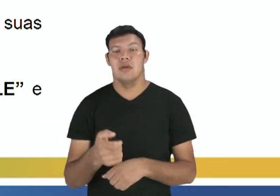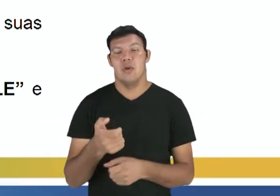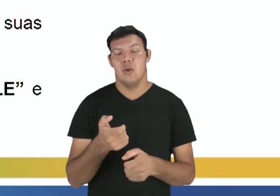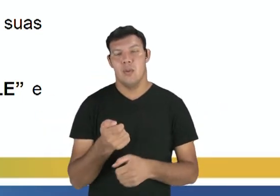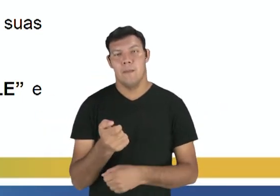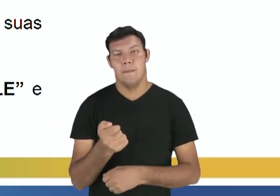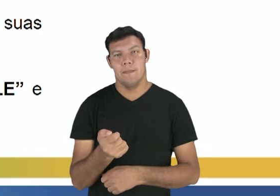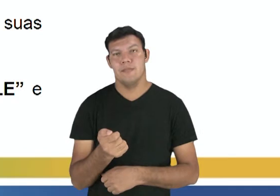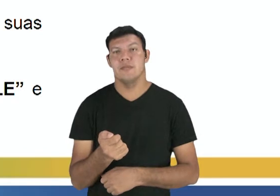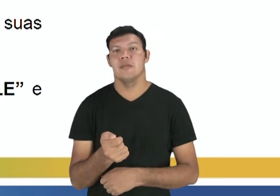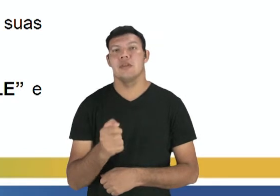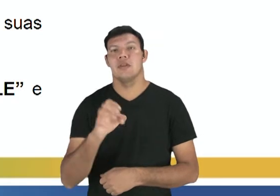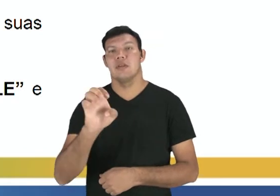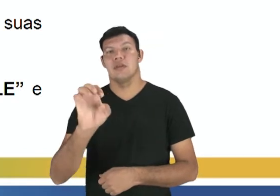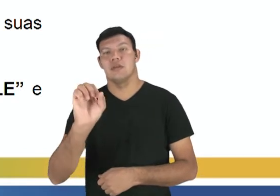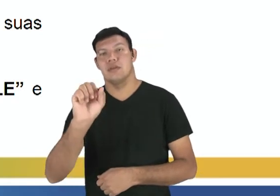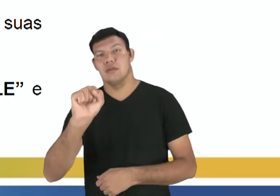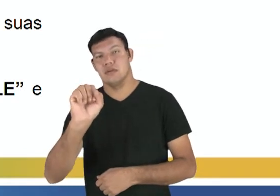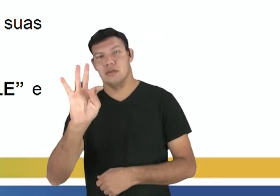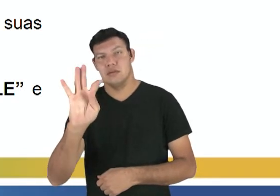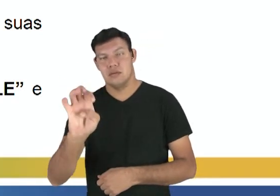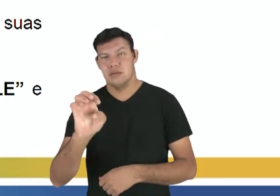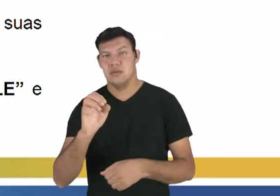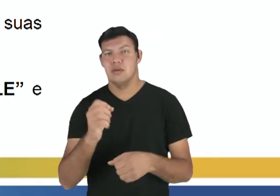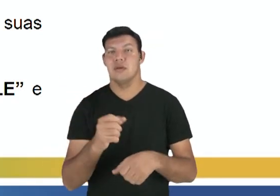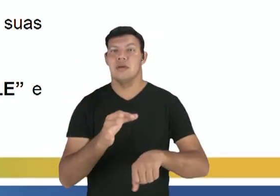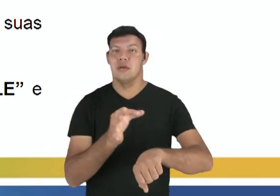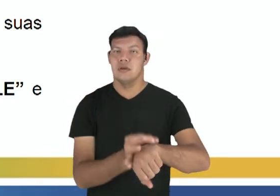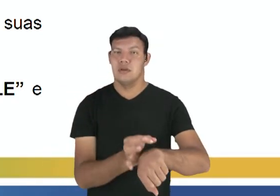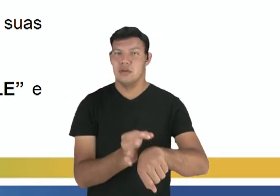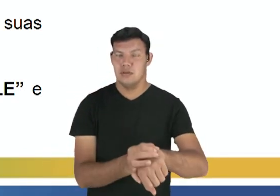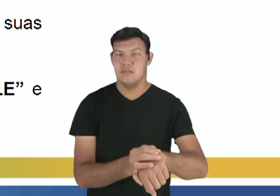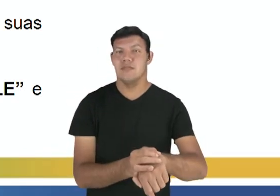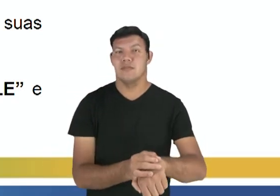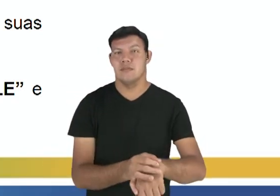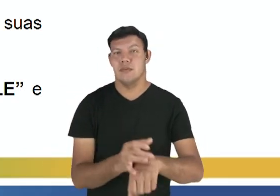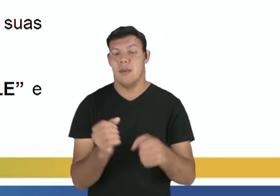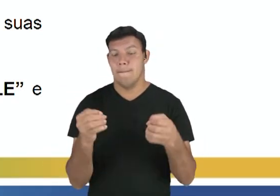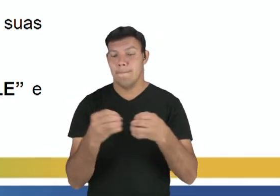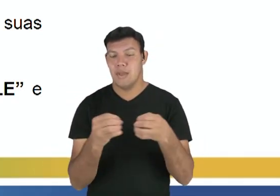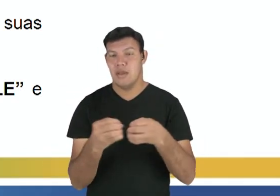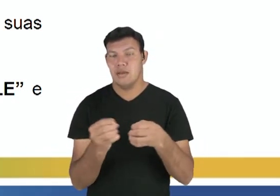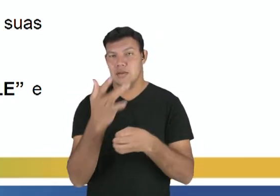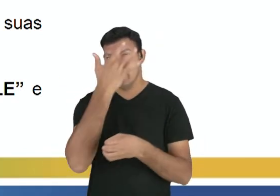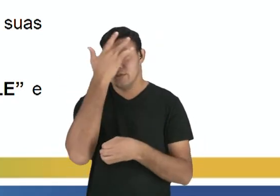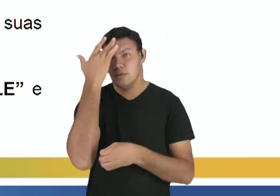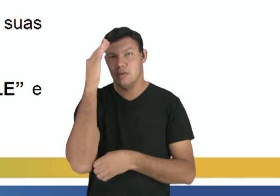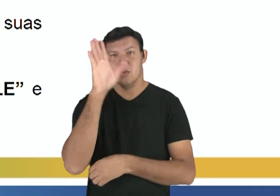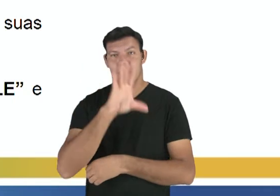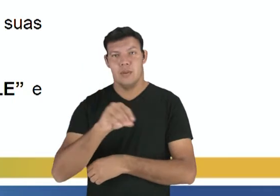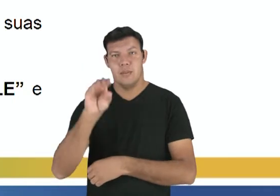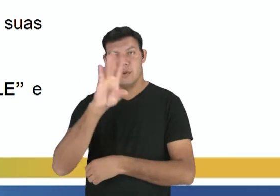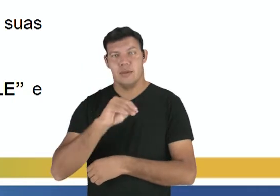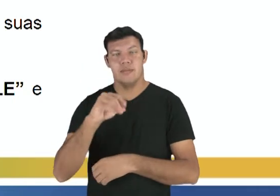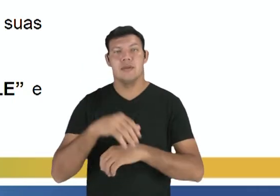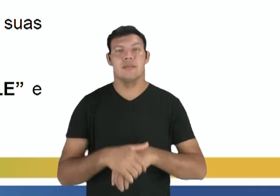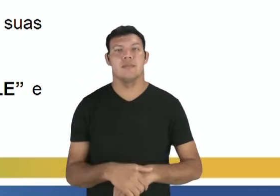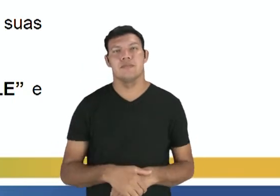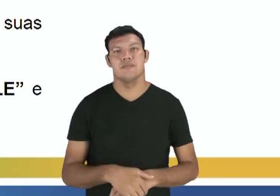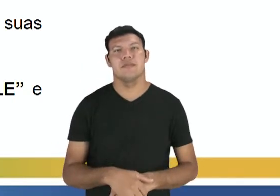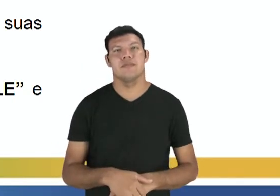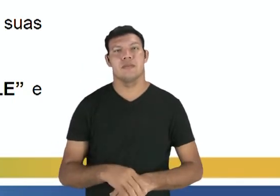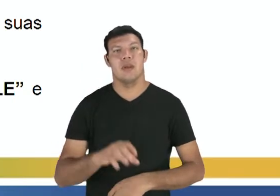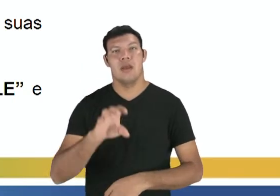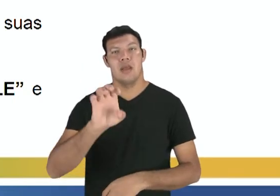são objetos que estão próximo do falante, que no caso sou eu. Agora, quando você usa o esse, você